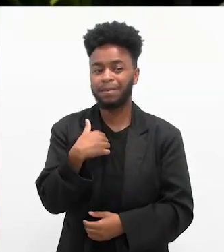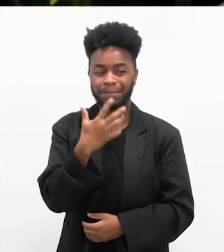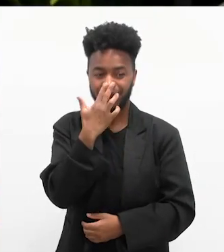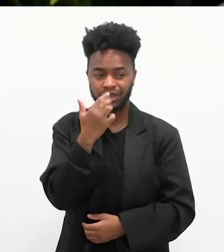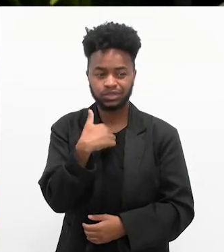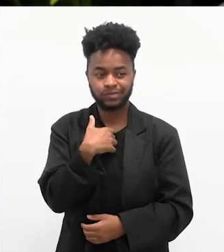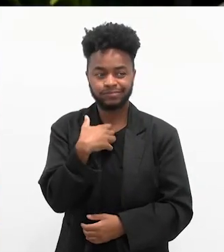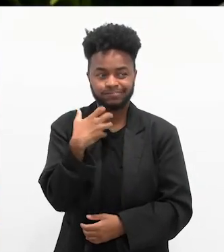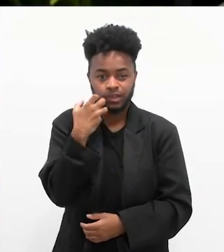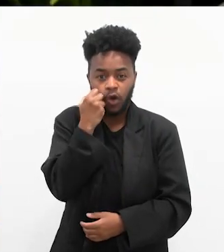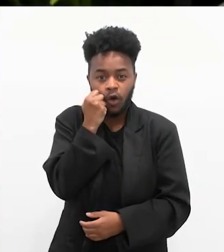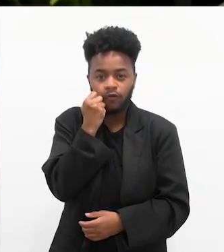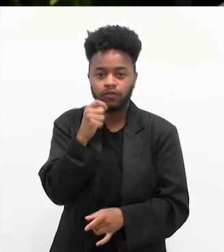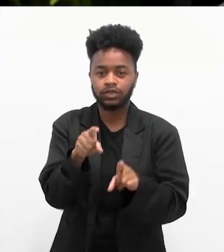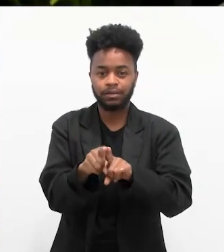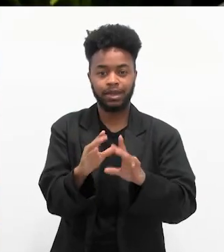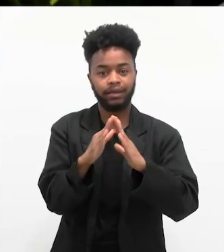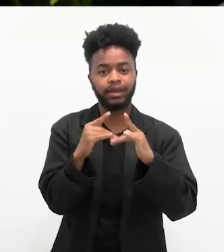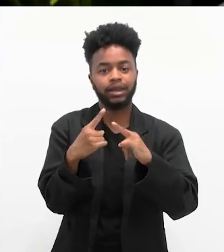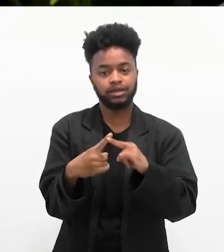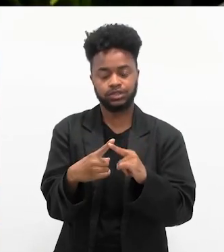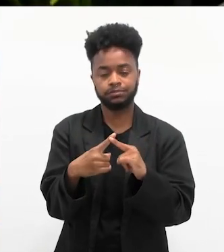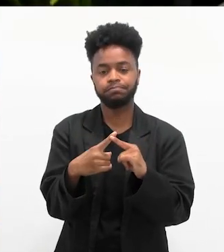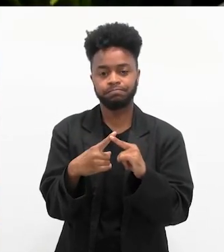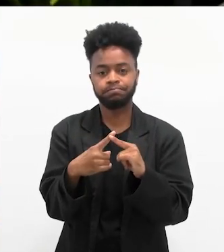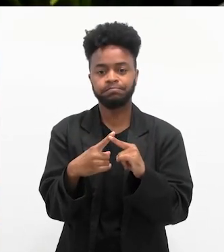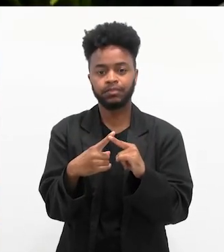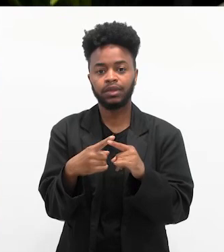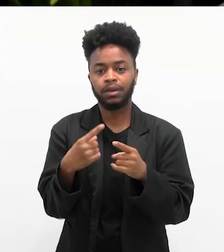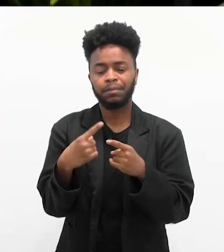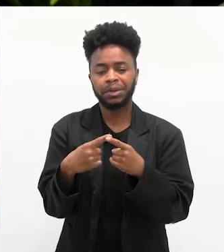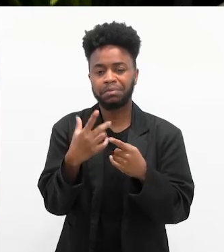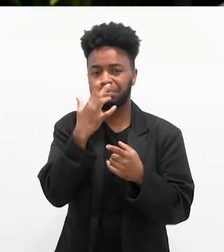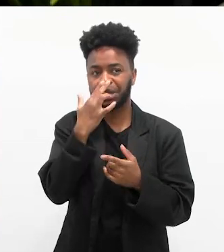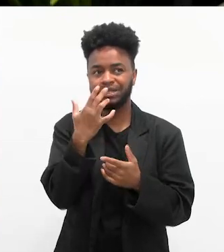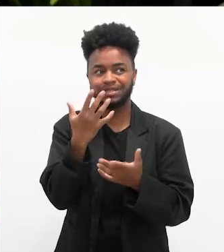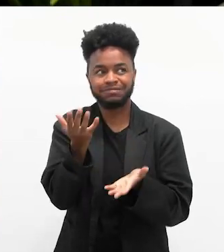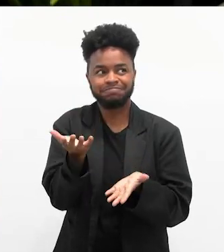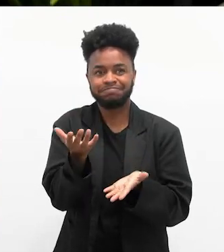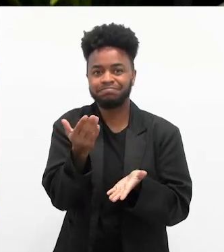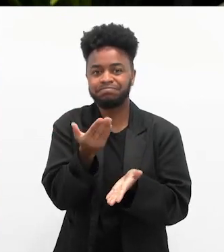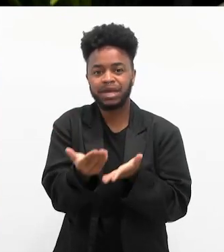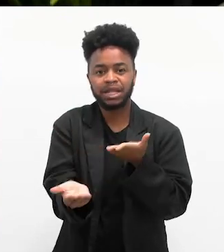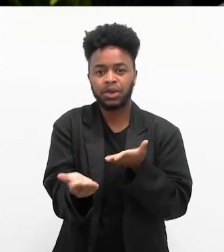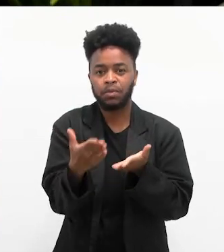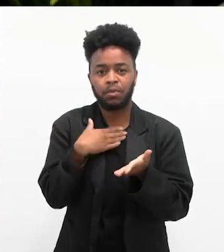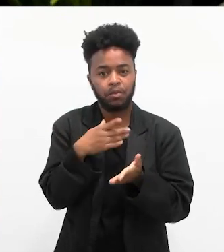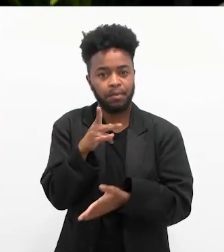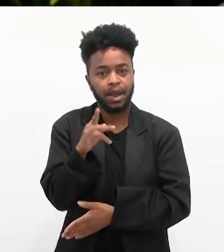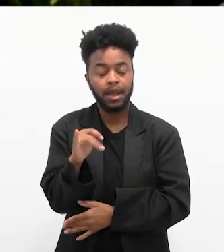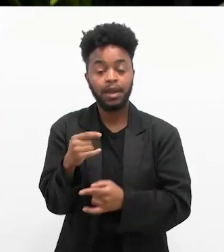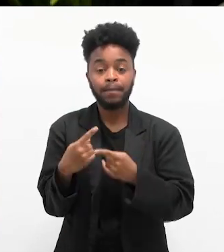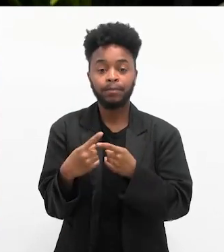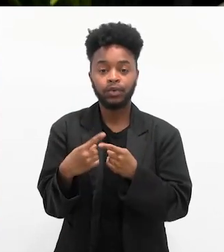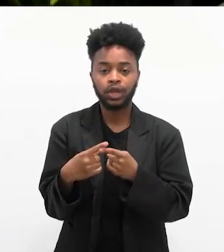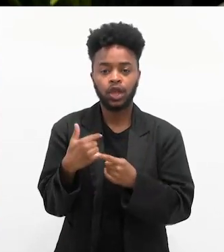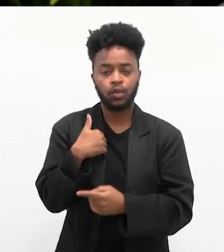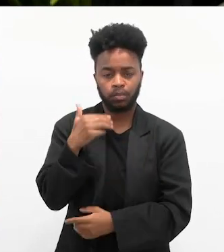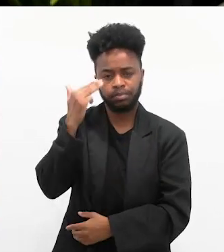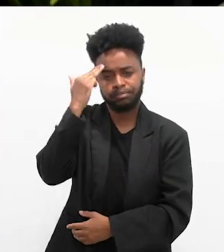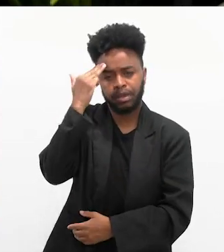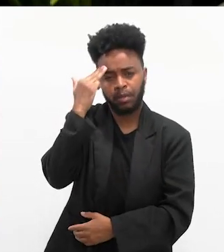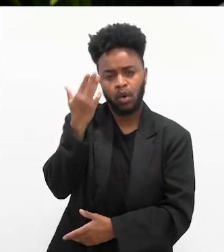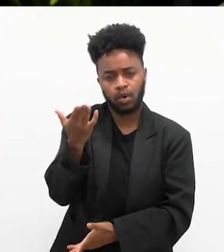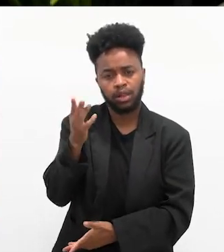Eu fiquei um pouco órfão, eu diria, né? Eu e toda a igreja fiquei um pouco órfão, porque embora